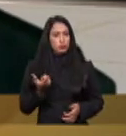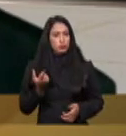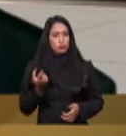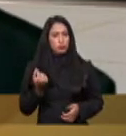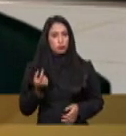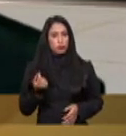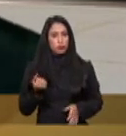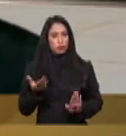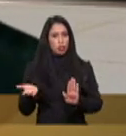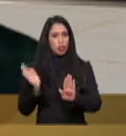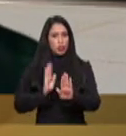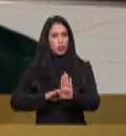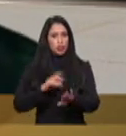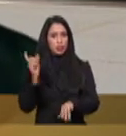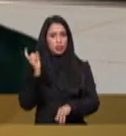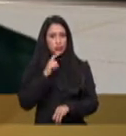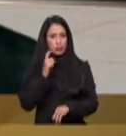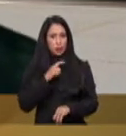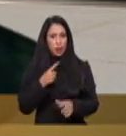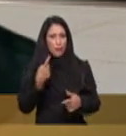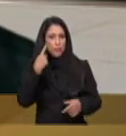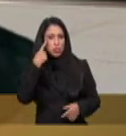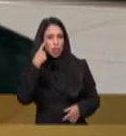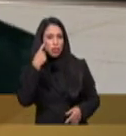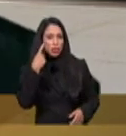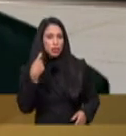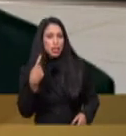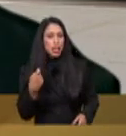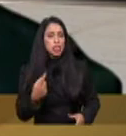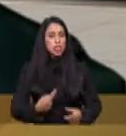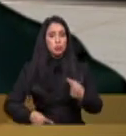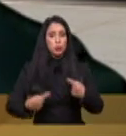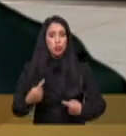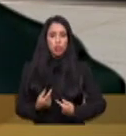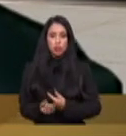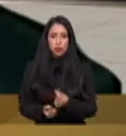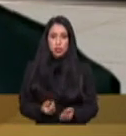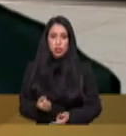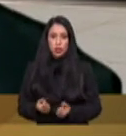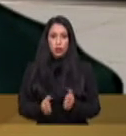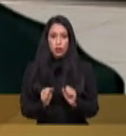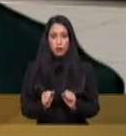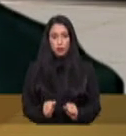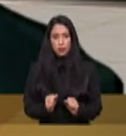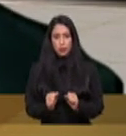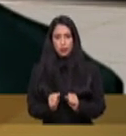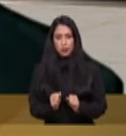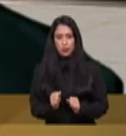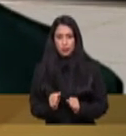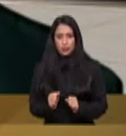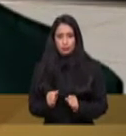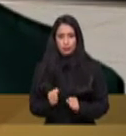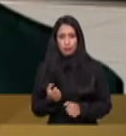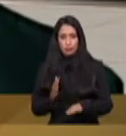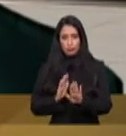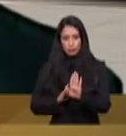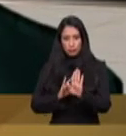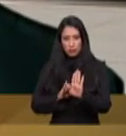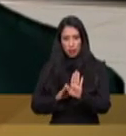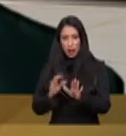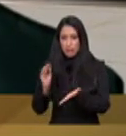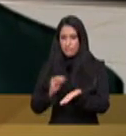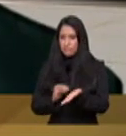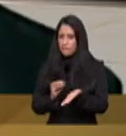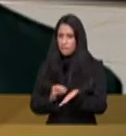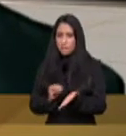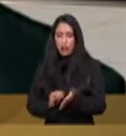identifica e aponta interesses políticos e econômicos poderosos por trás da continuidade da campanha de